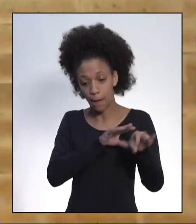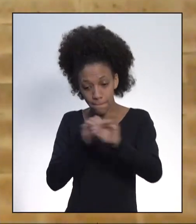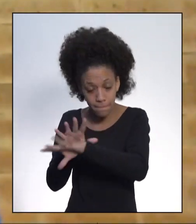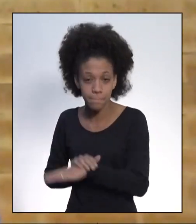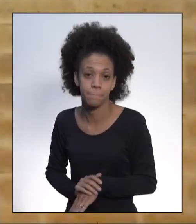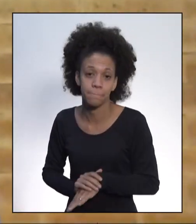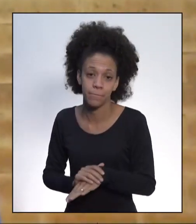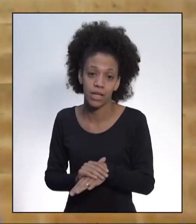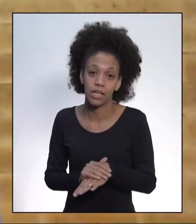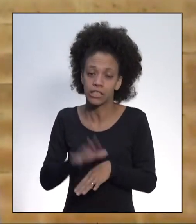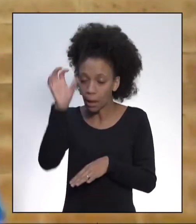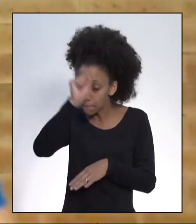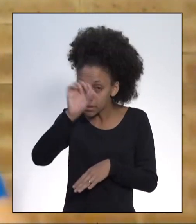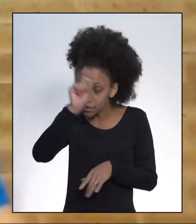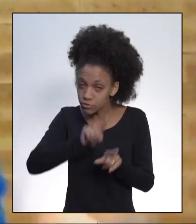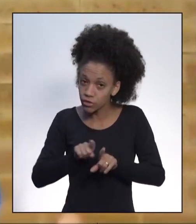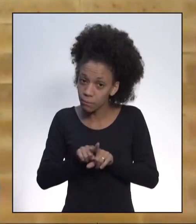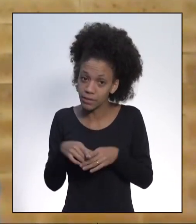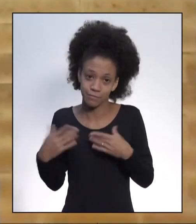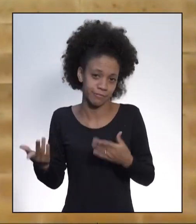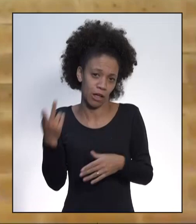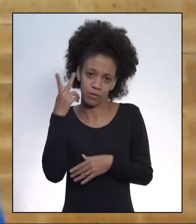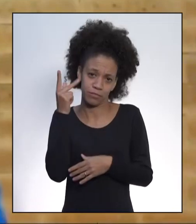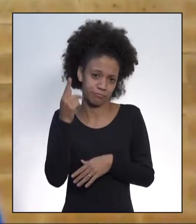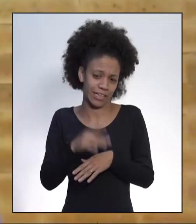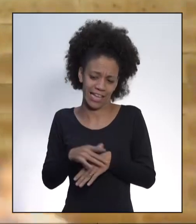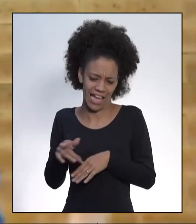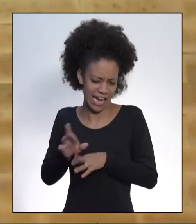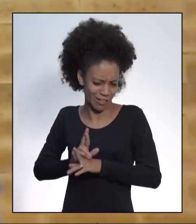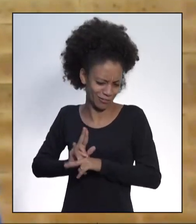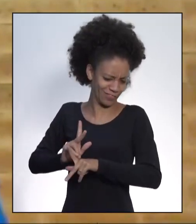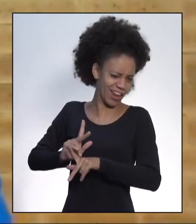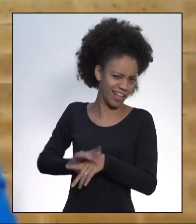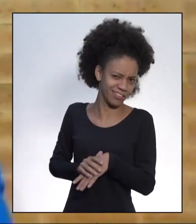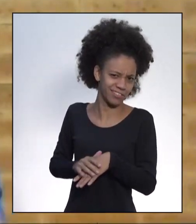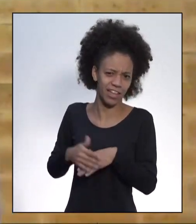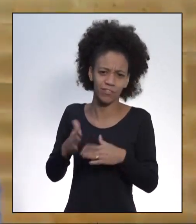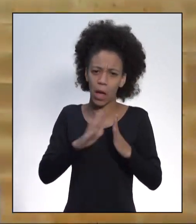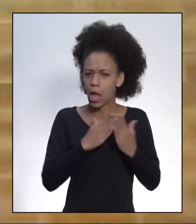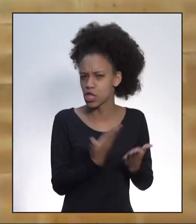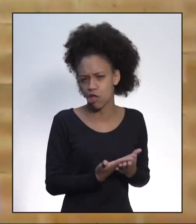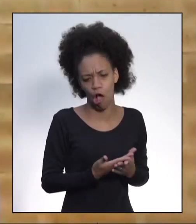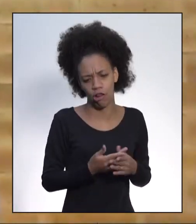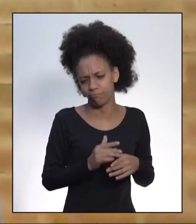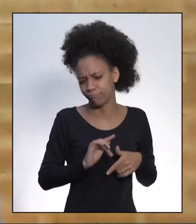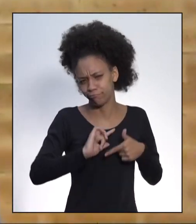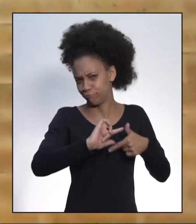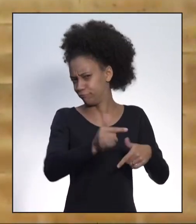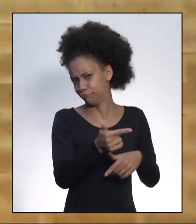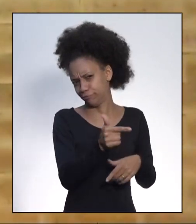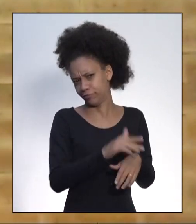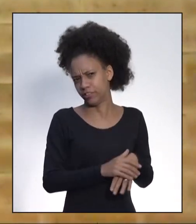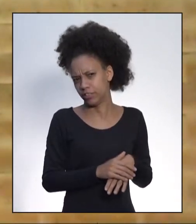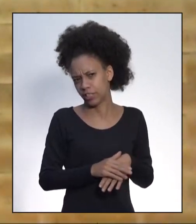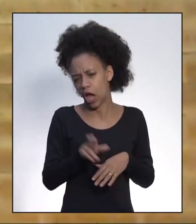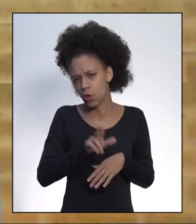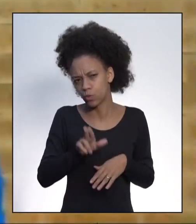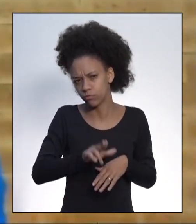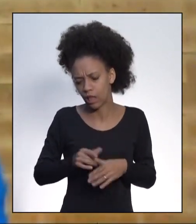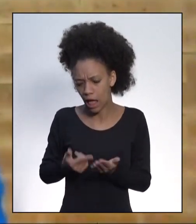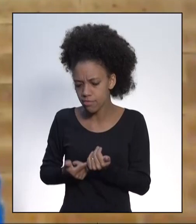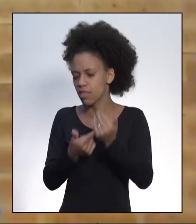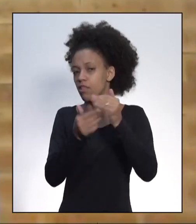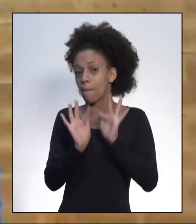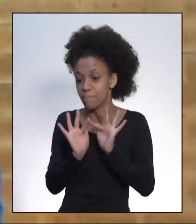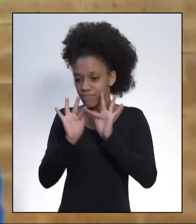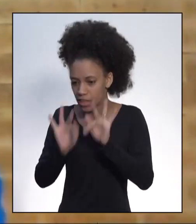do ensino-aprendizagem. Naquele momento isso ainda não era comum, estava tudo começando, as escolas ainda não tinham esse padrão de usar a tecnologia para esse